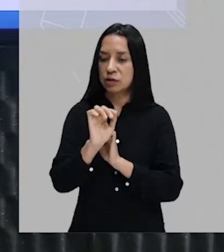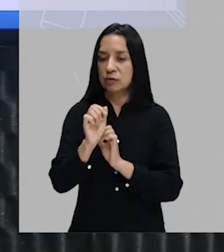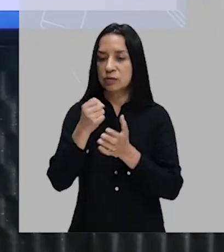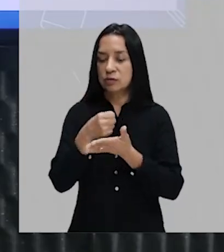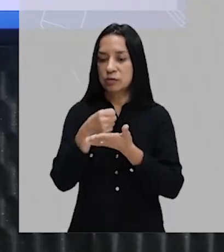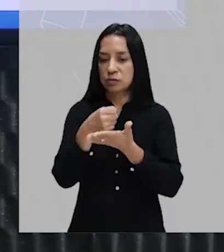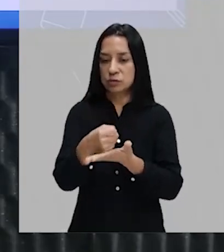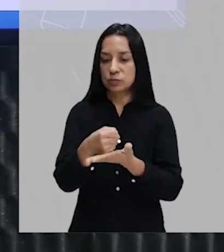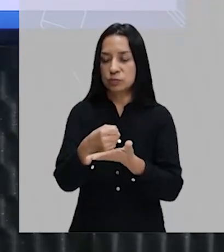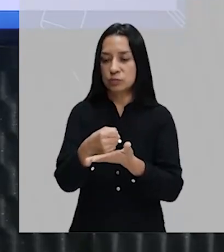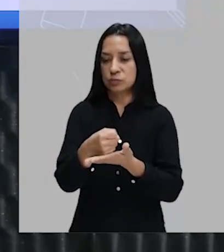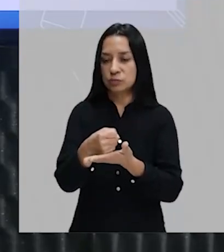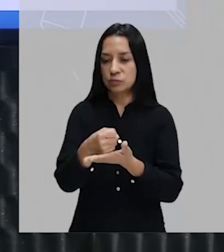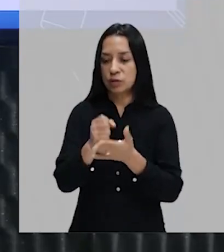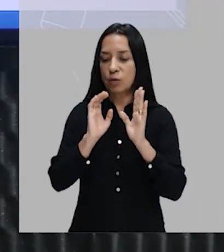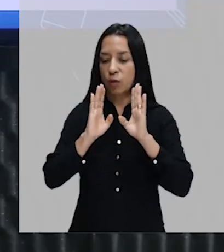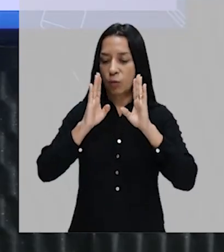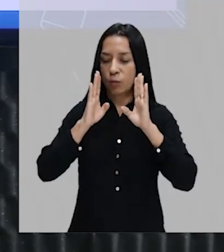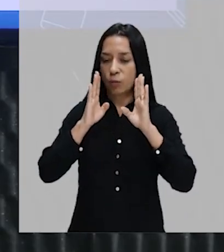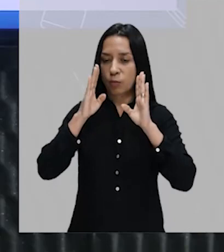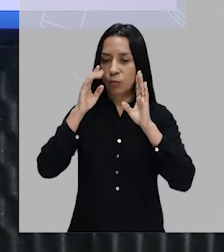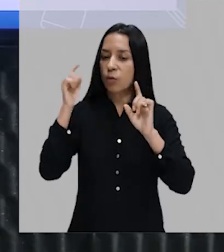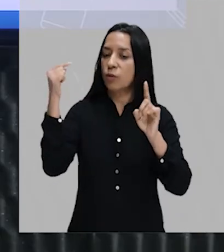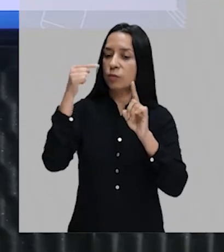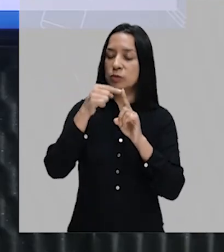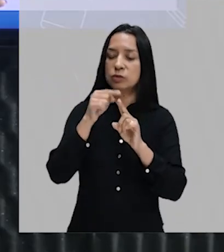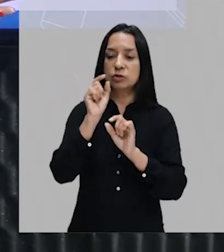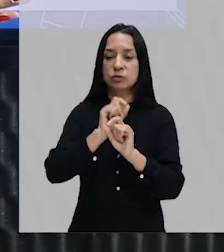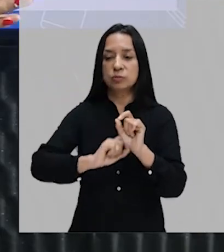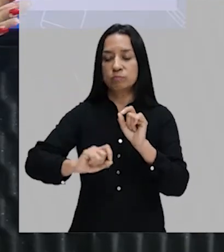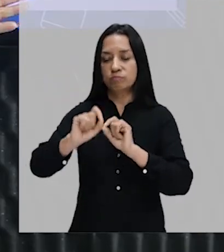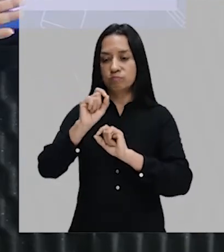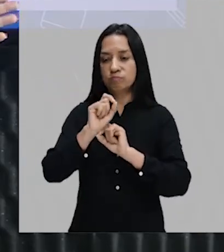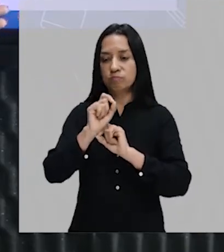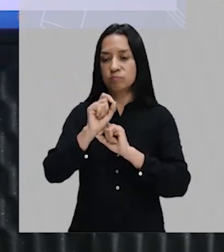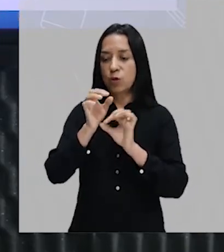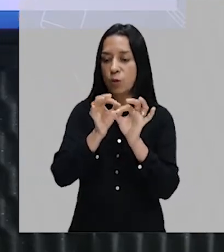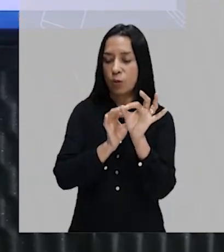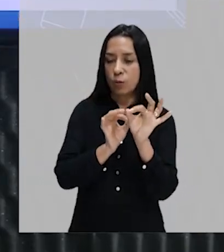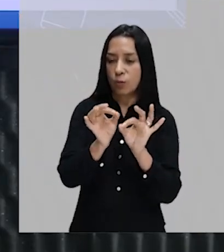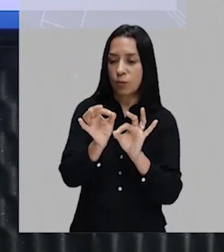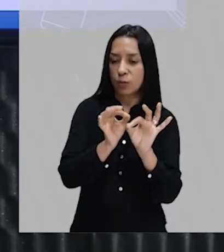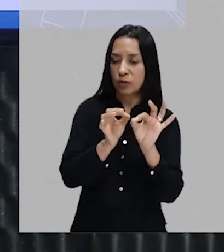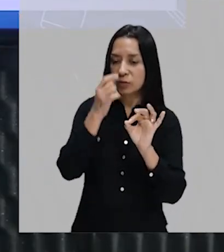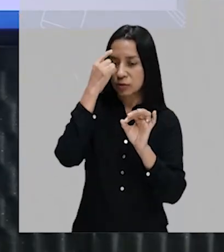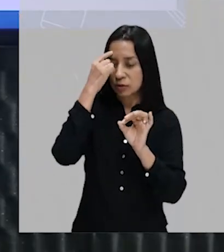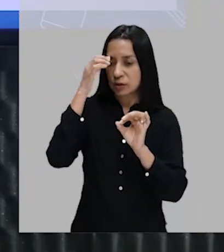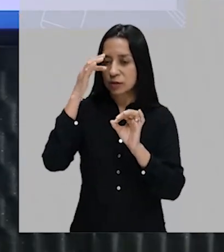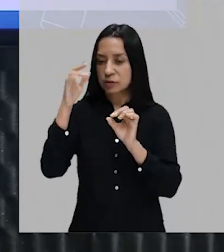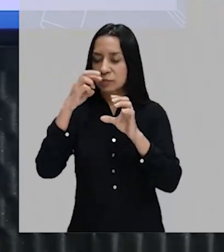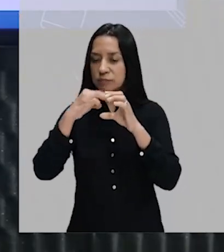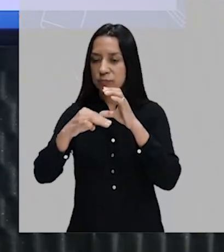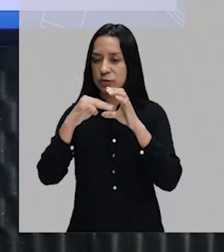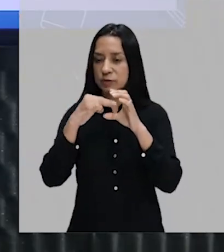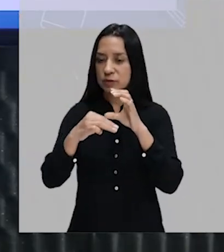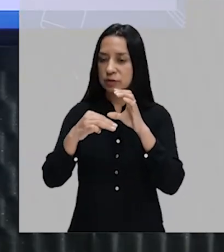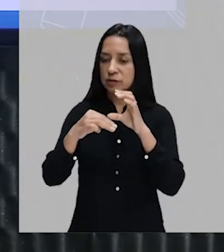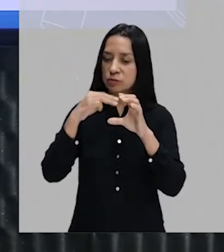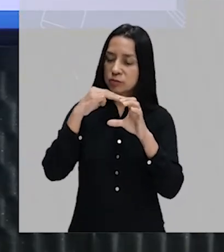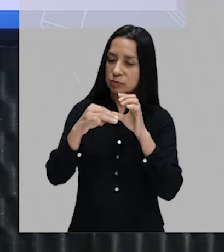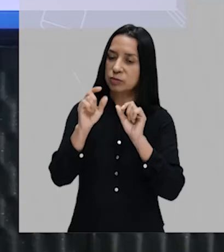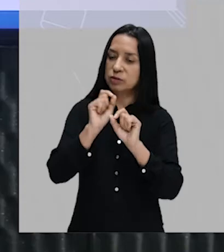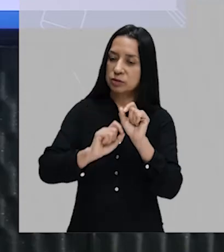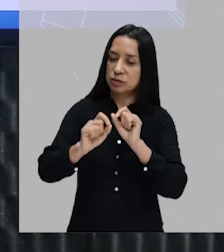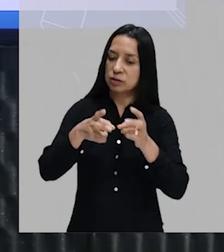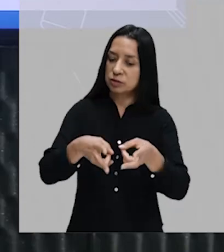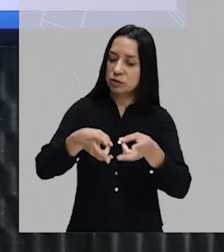Contribuem para esse objetivo, para que eles organizem a ideia da mensagem, para que essa mensagem